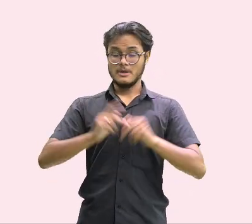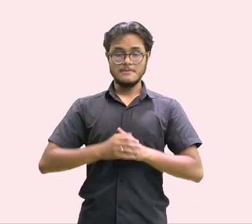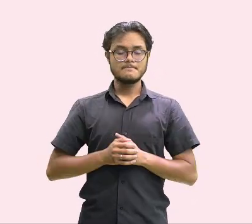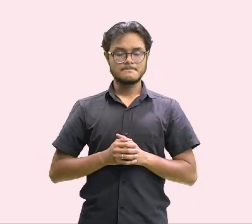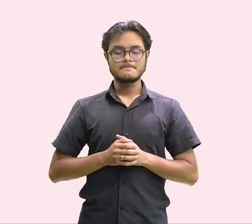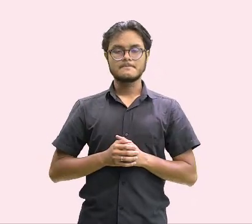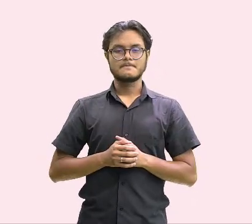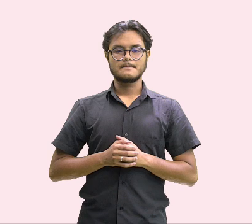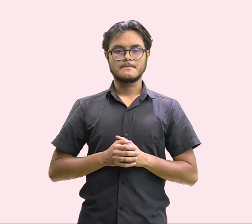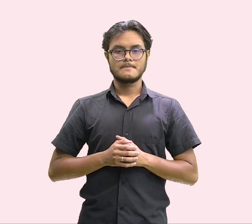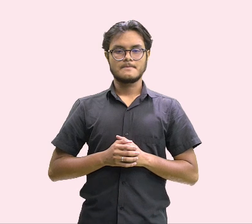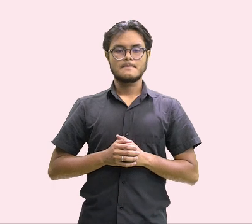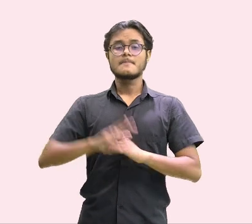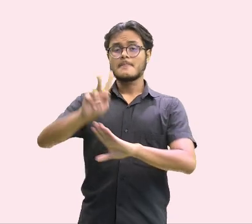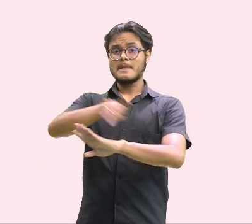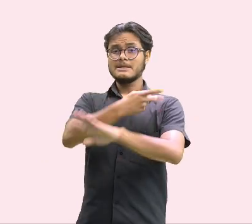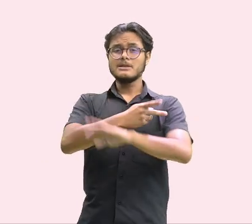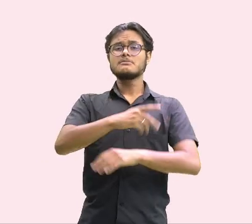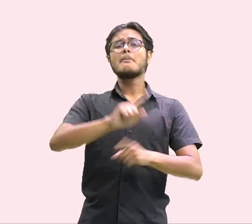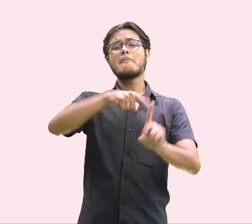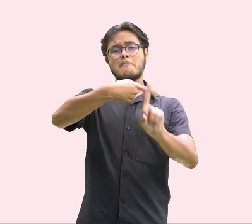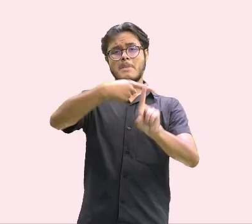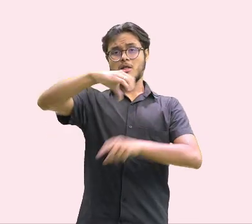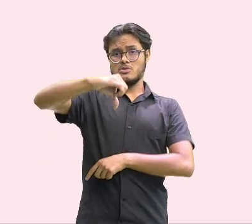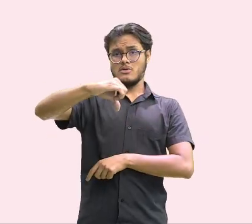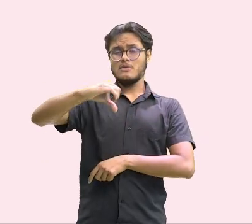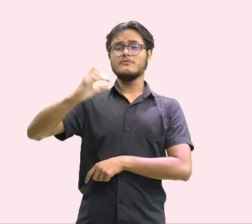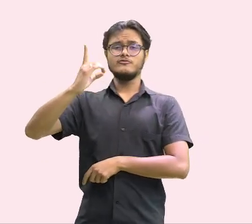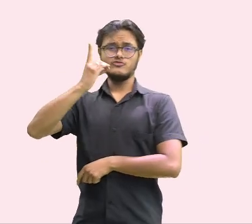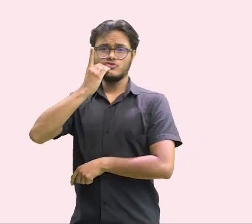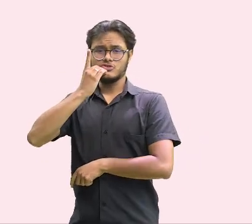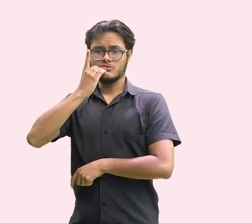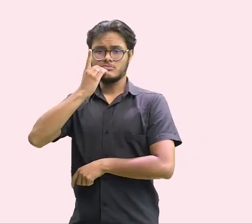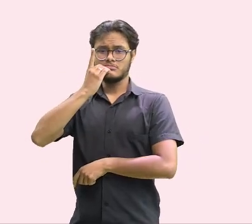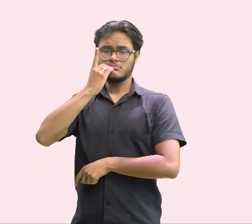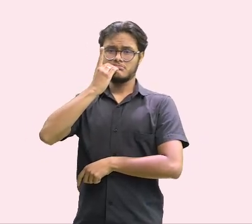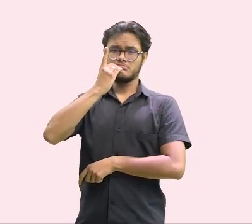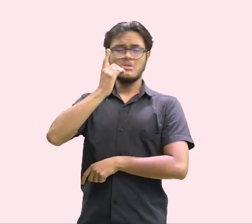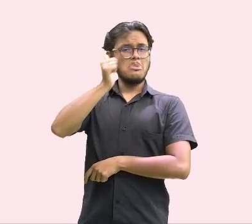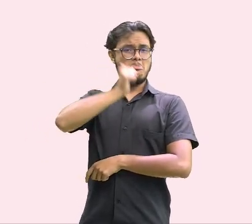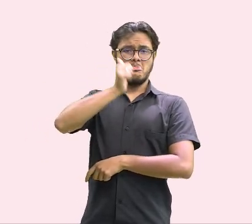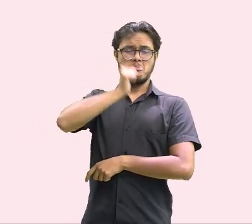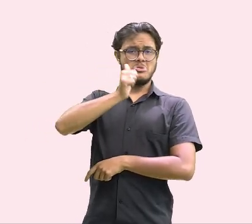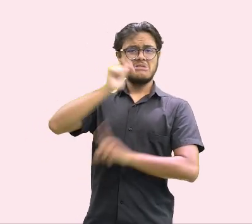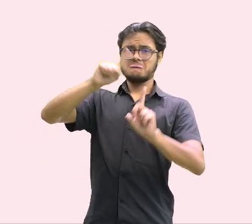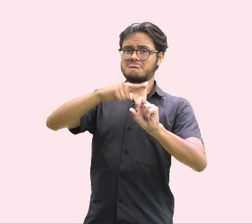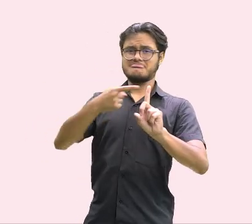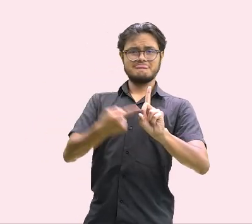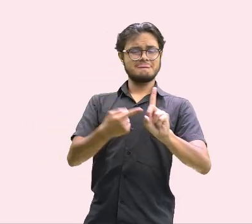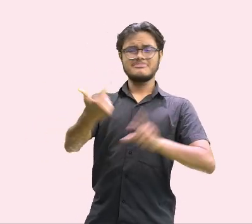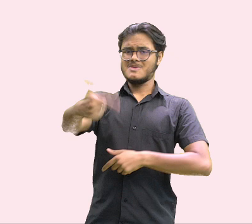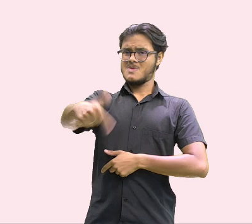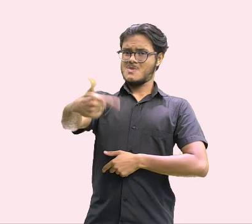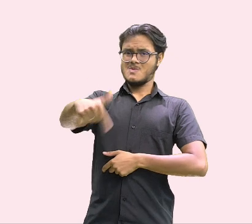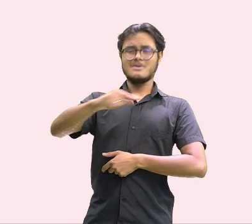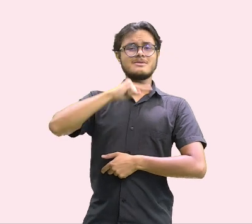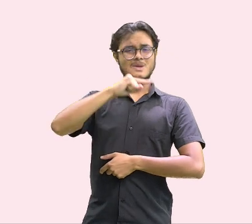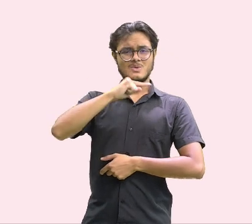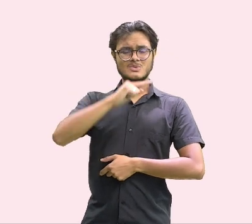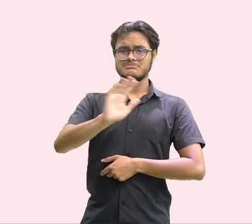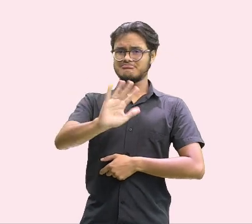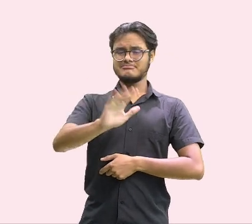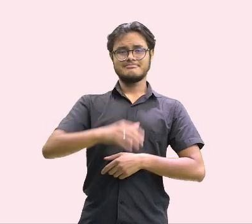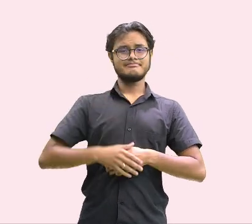menstruação, e depois tu vai ter mais 9 dias por último. Esses 9 dias também a mulher não vai ter problema de engravidar, porque a sua célula